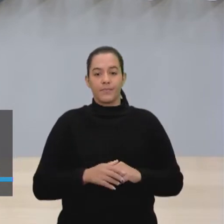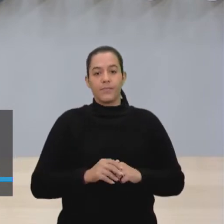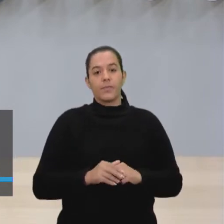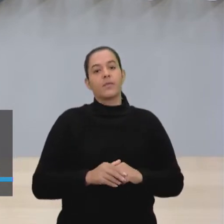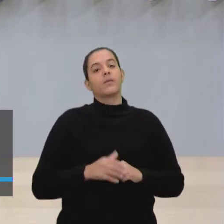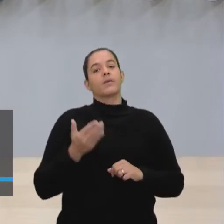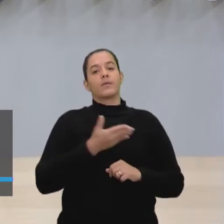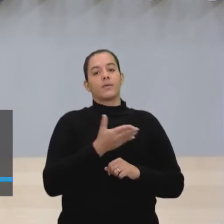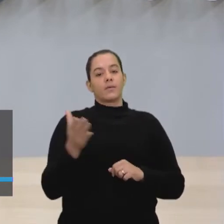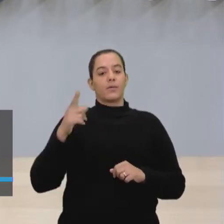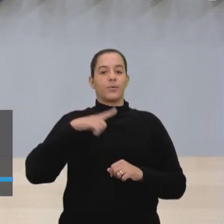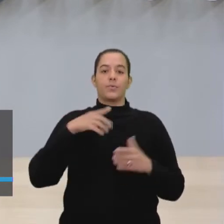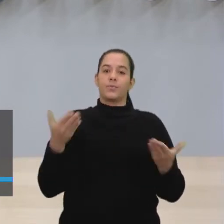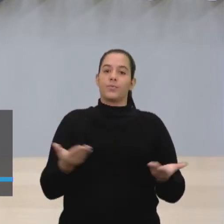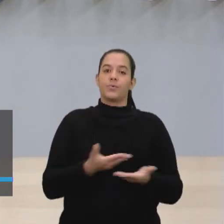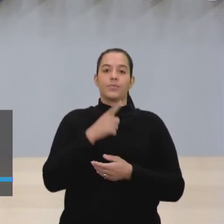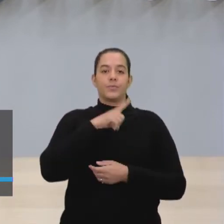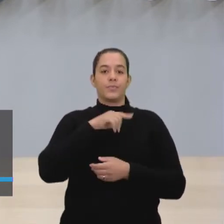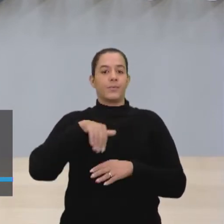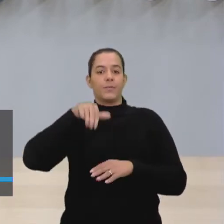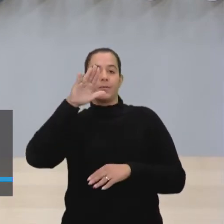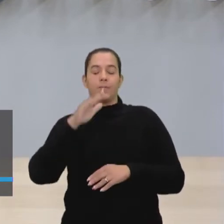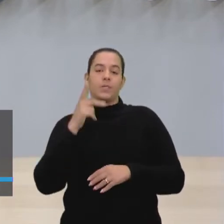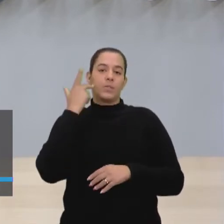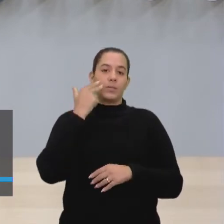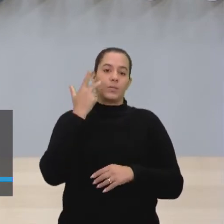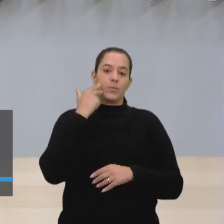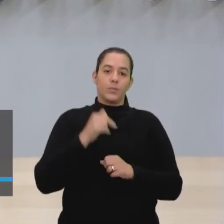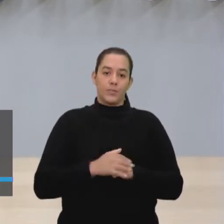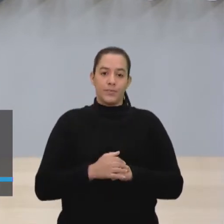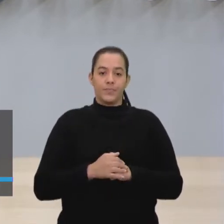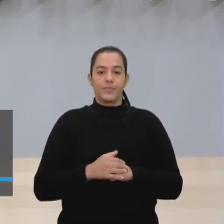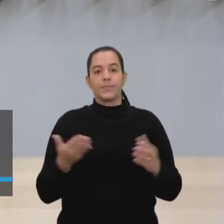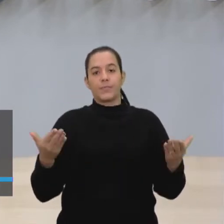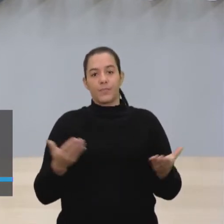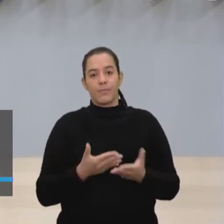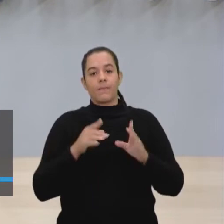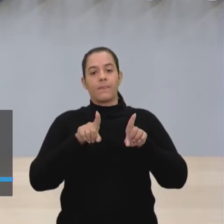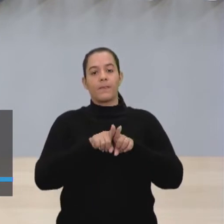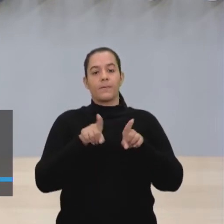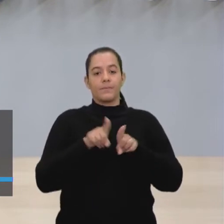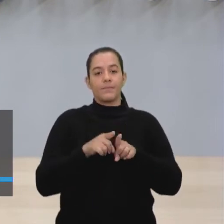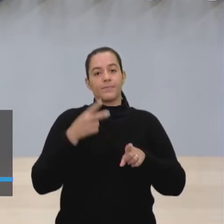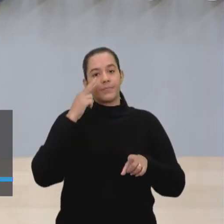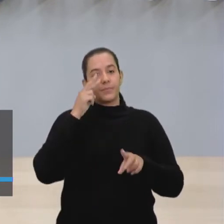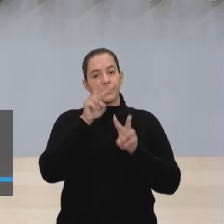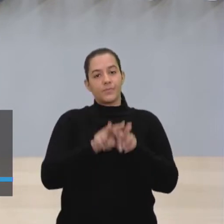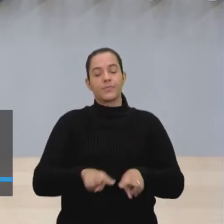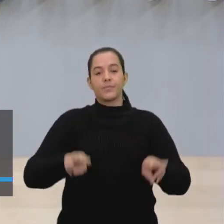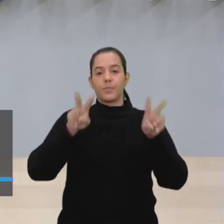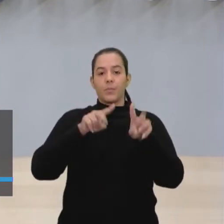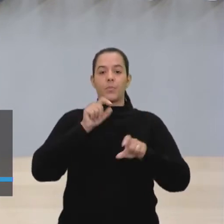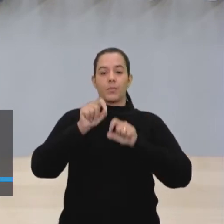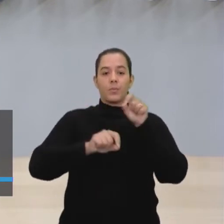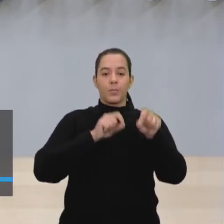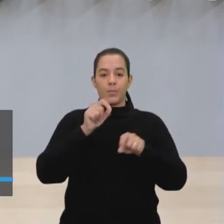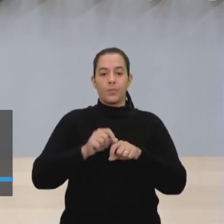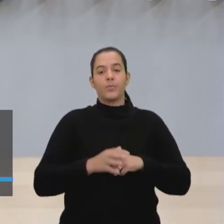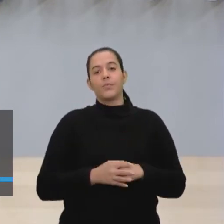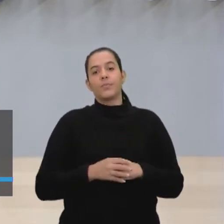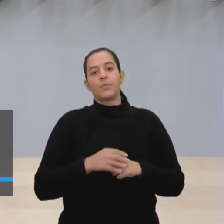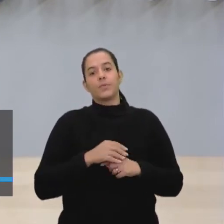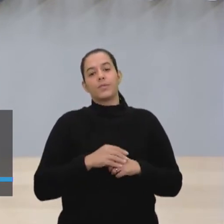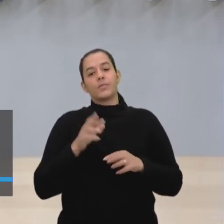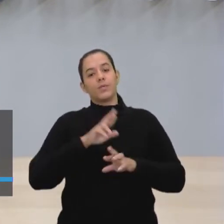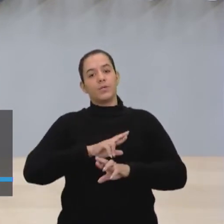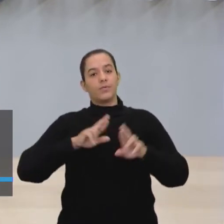jornalismo comunitário mais comum, mas sempre com essa vista, né? O jornalismo comunitário, ele tem uma visão de ser o